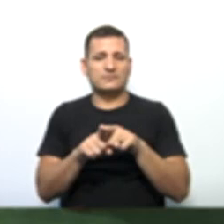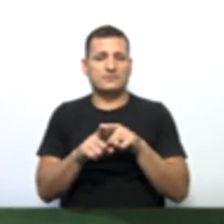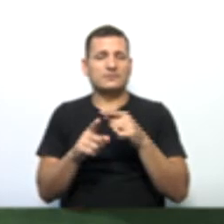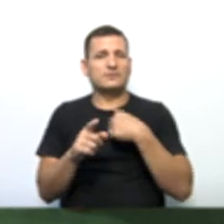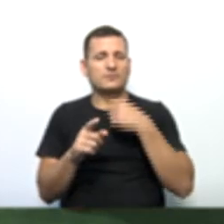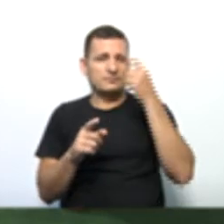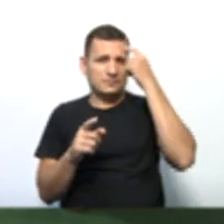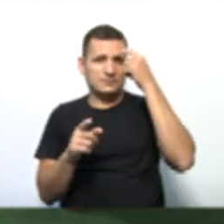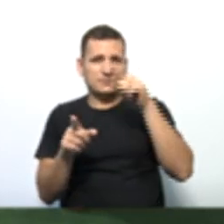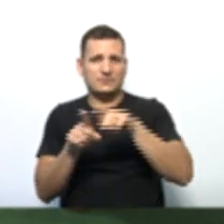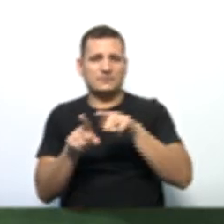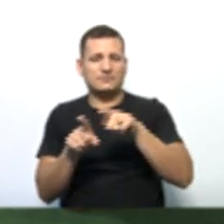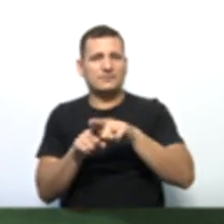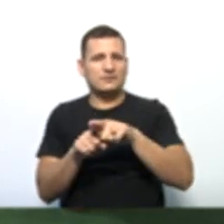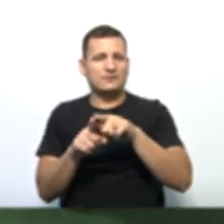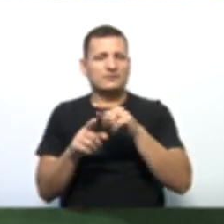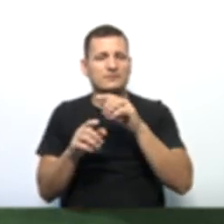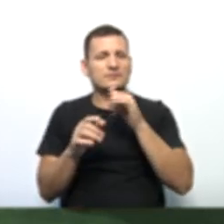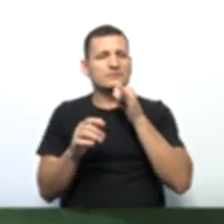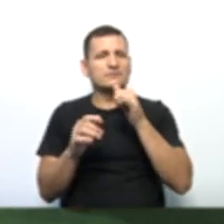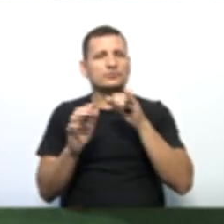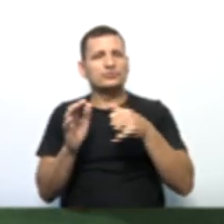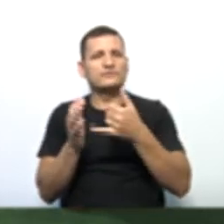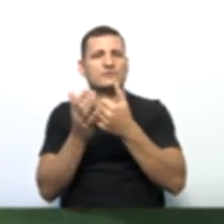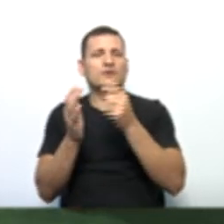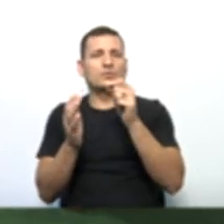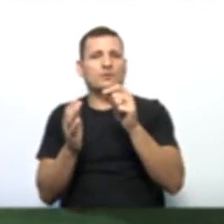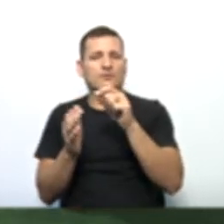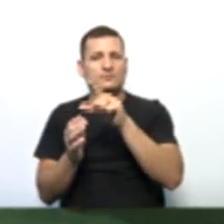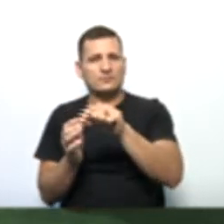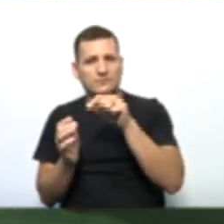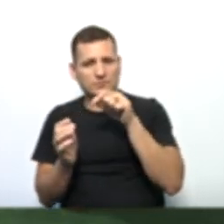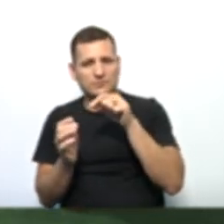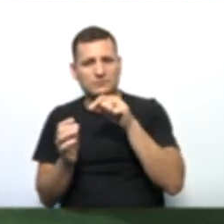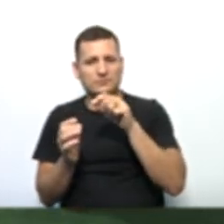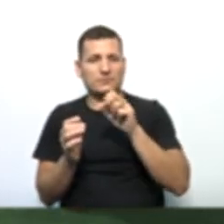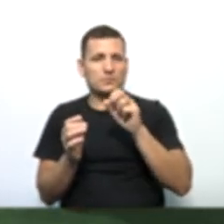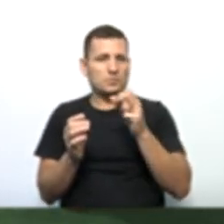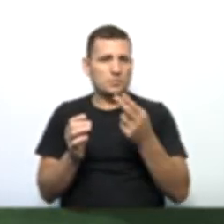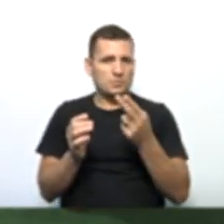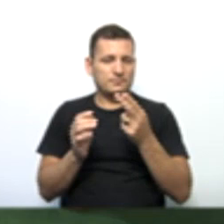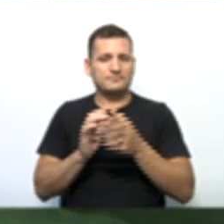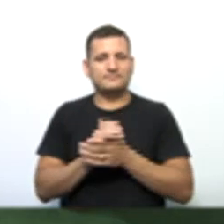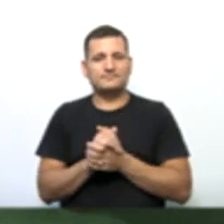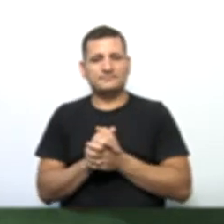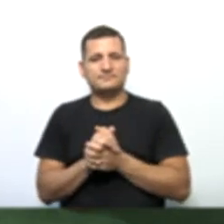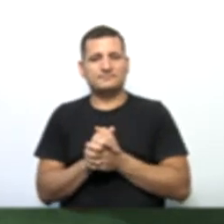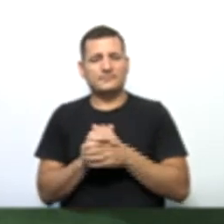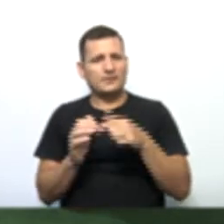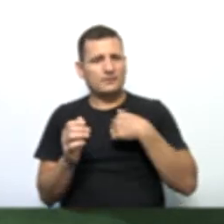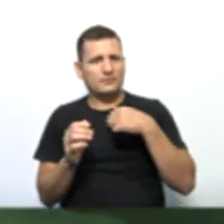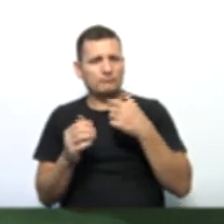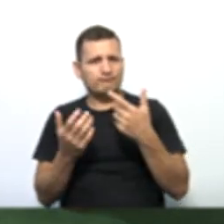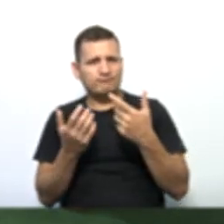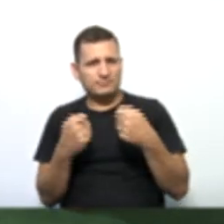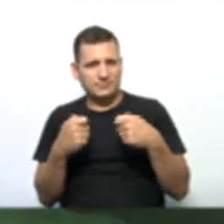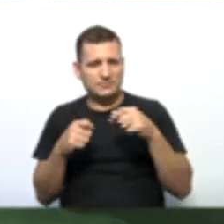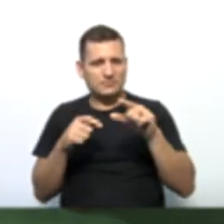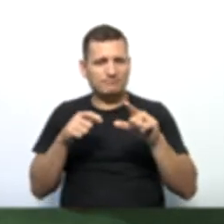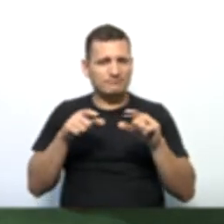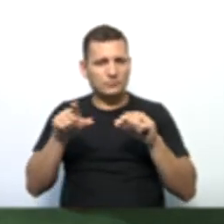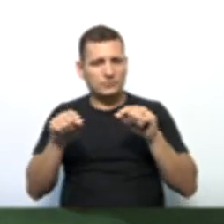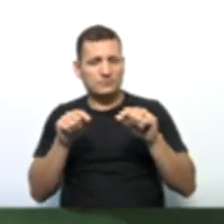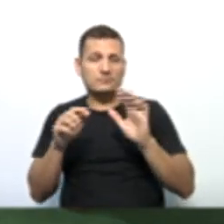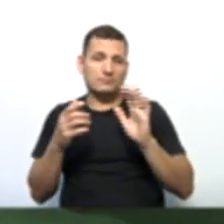em consideração para justificar uma escolha dessa, né? Ou melhor, né? Será que eu tenho que escolher? Não, eu tenho que escolher. Sim. E